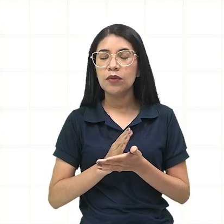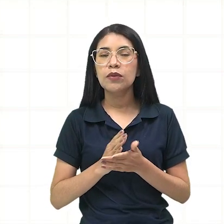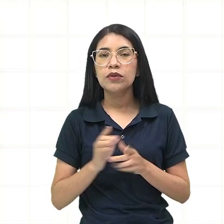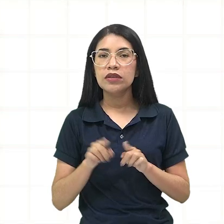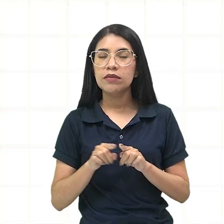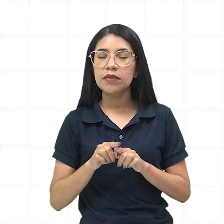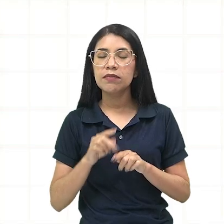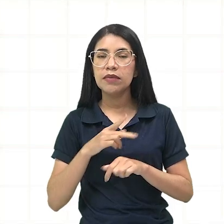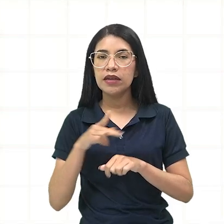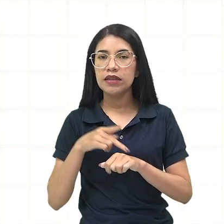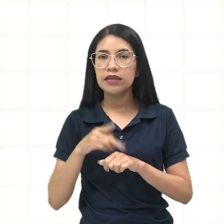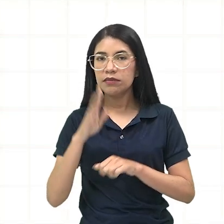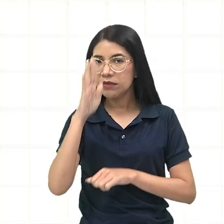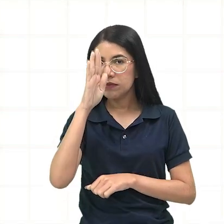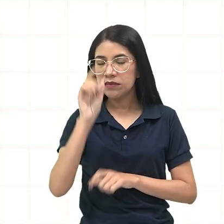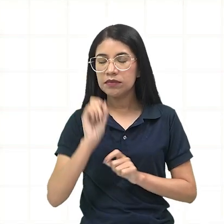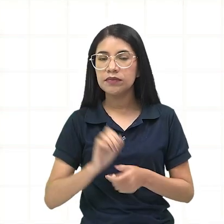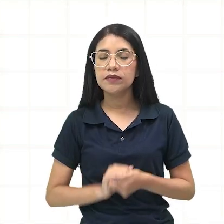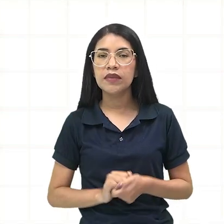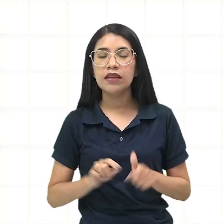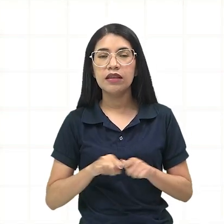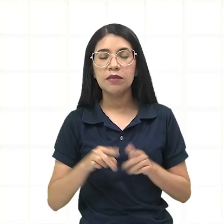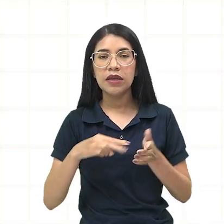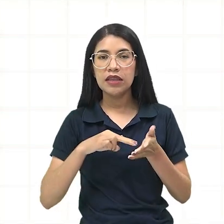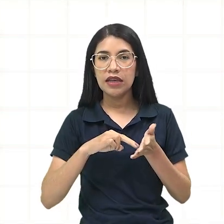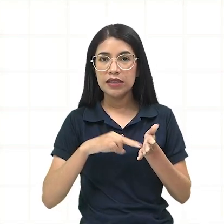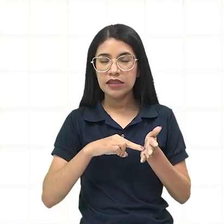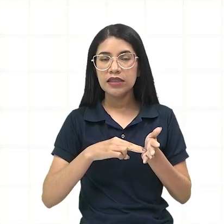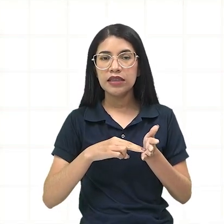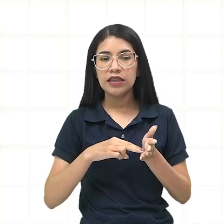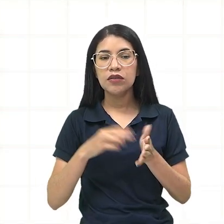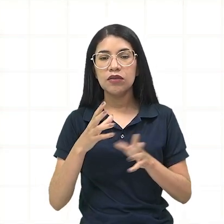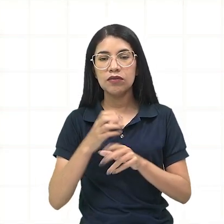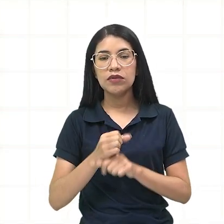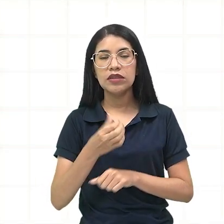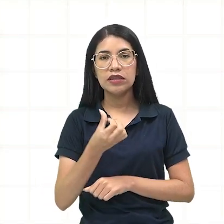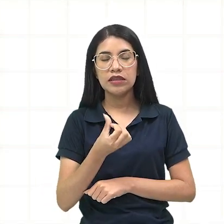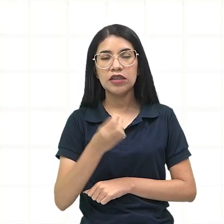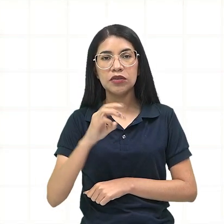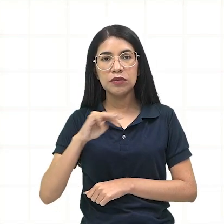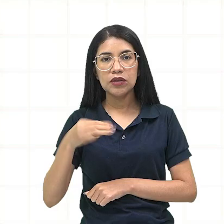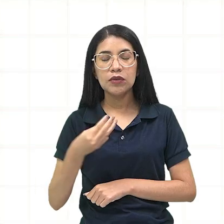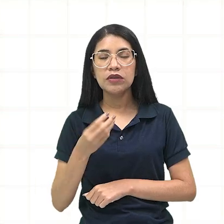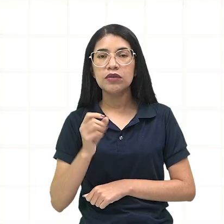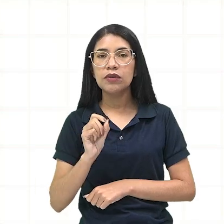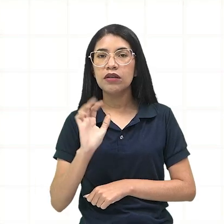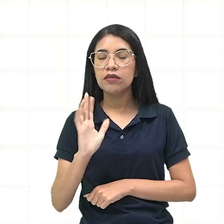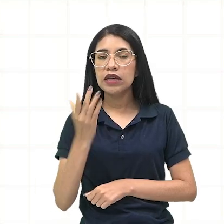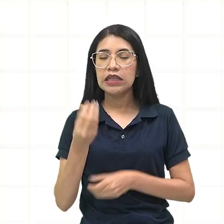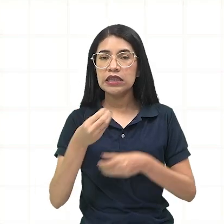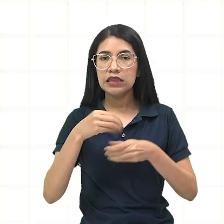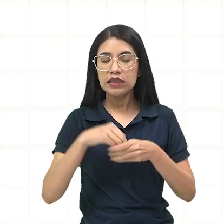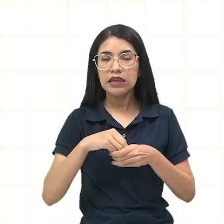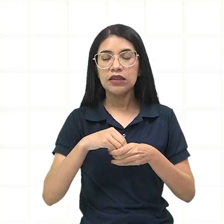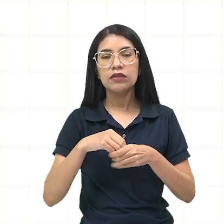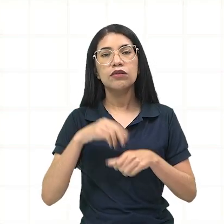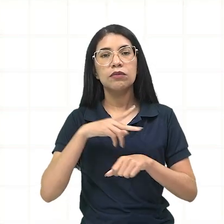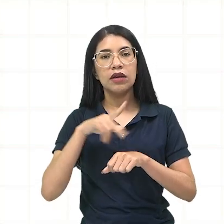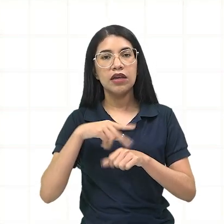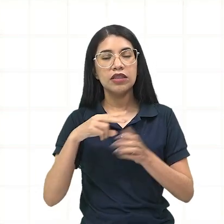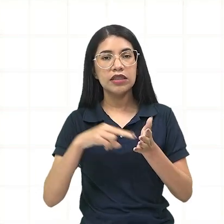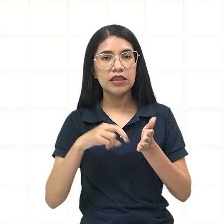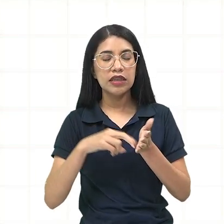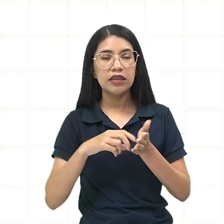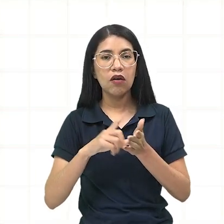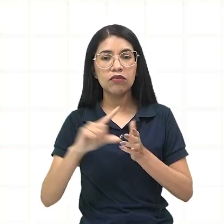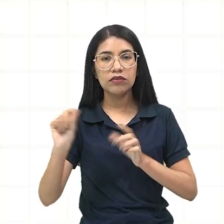mesmos que nós vimos agora há pouco. Também na Síria, em torno de 6 milhões de pessoas, está acontecendo o quê? Dentro da Síria tem gente